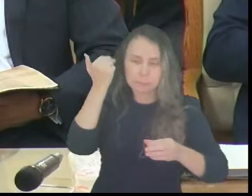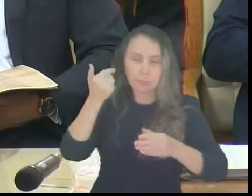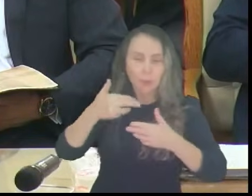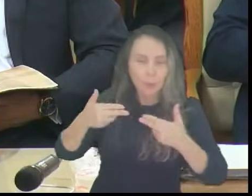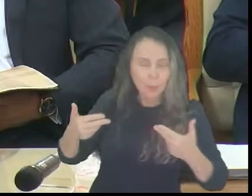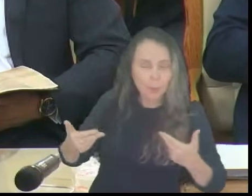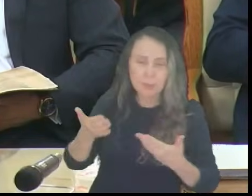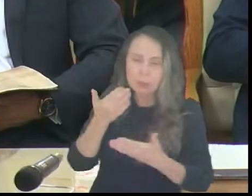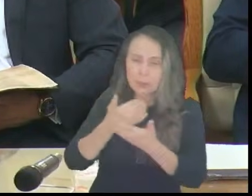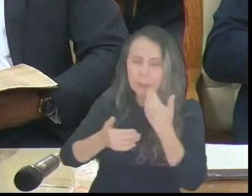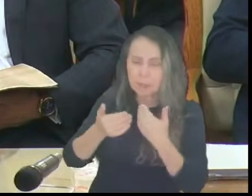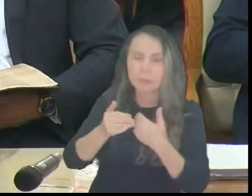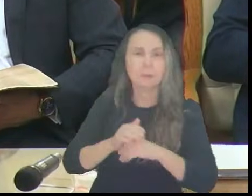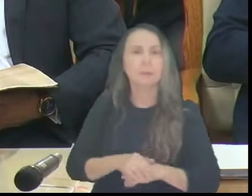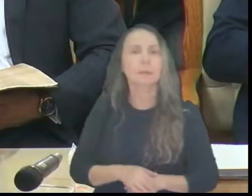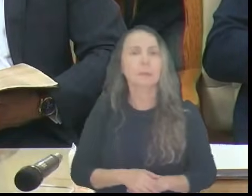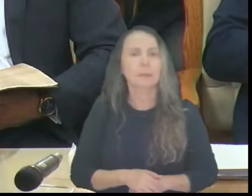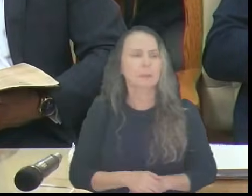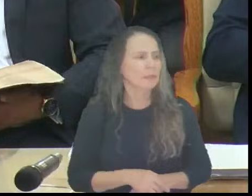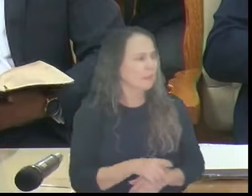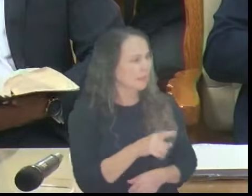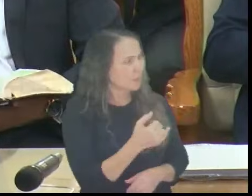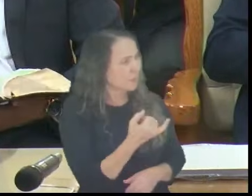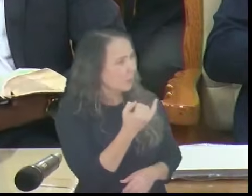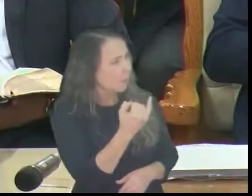10 dias. E o